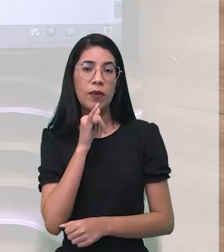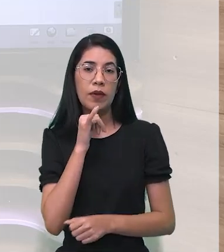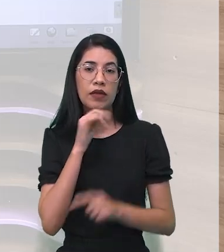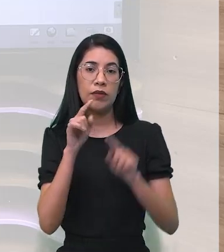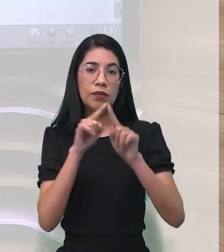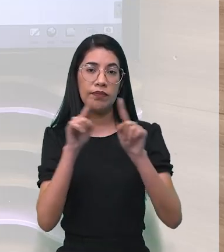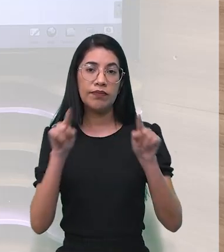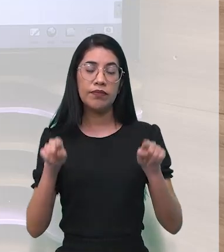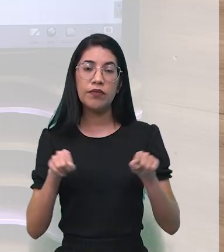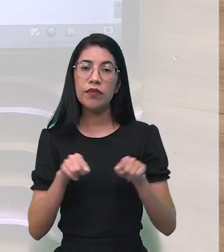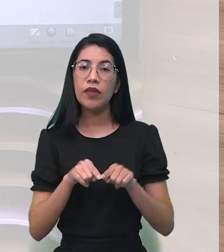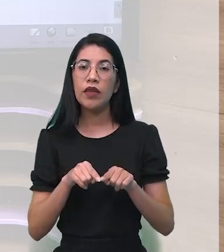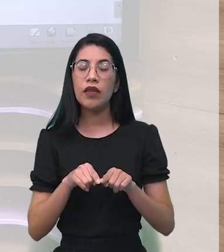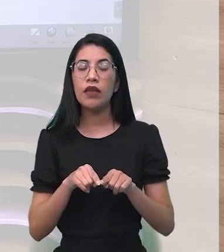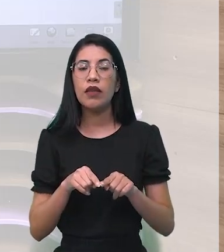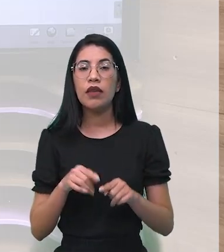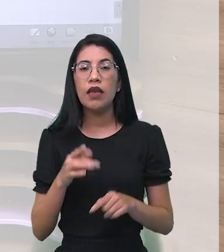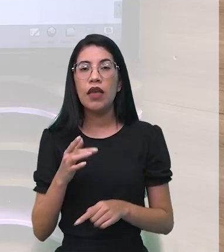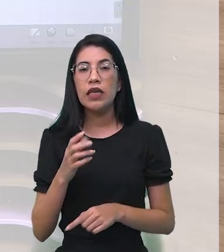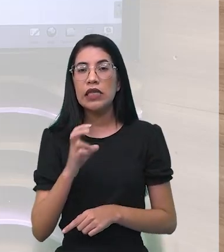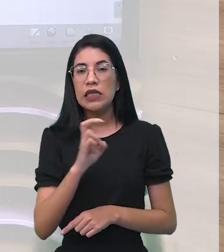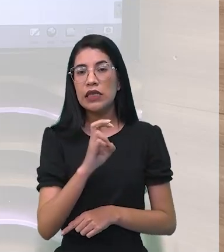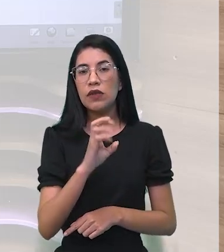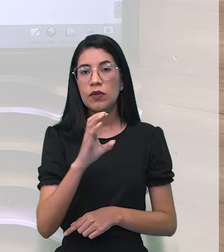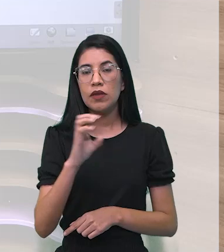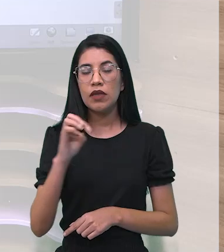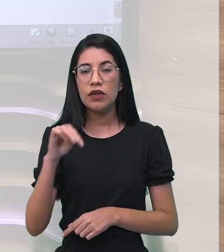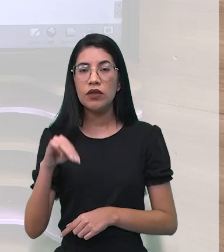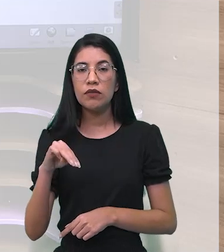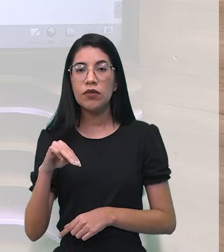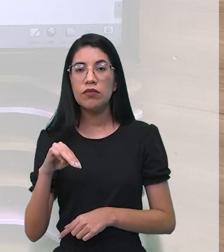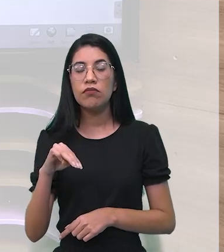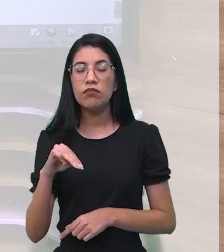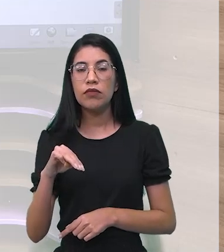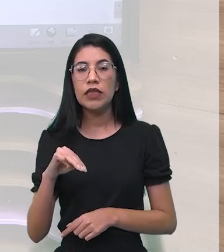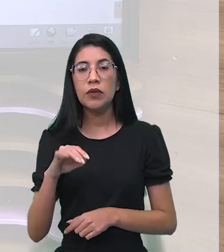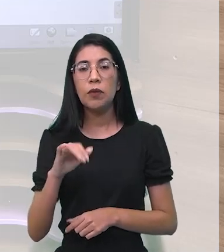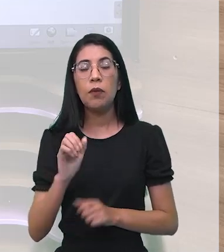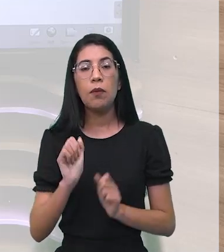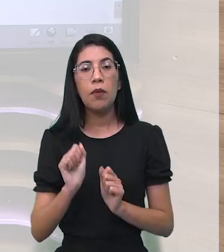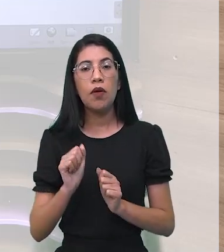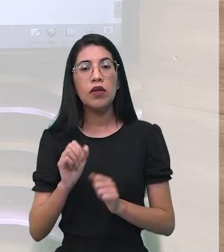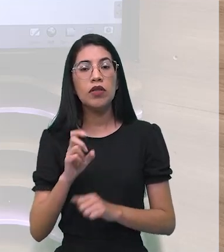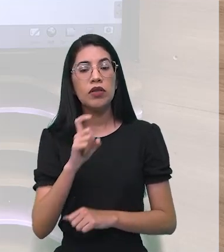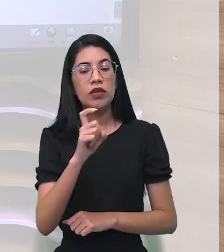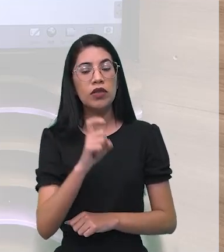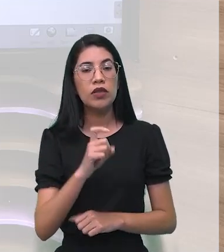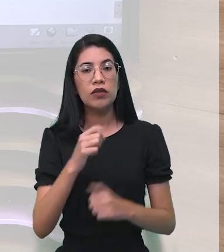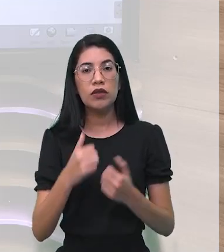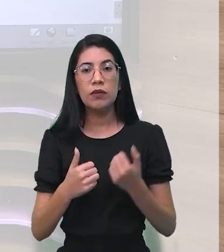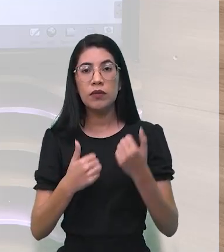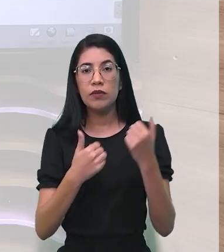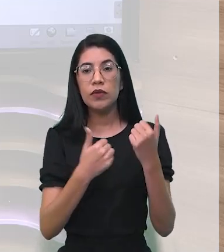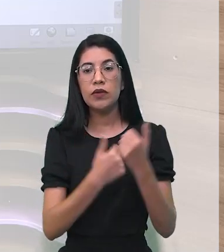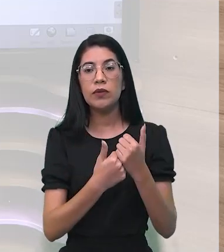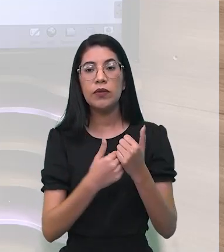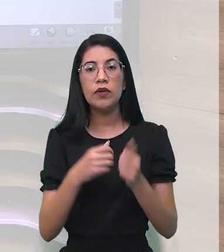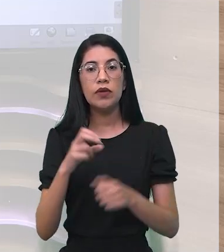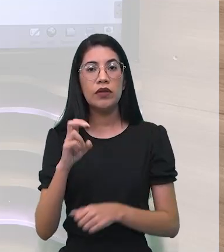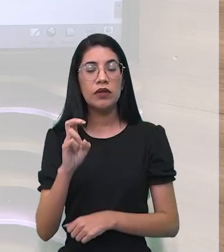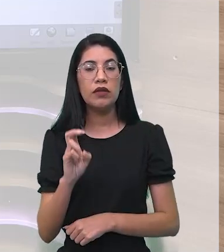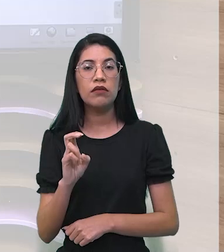quadrado tenha, sei lá, 5 centímetros de lado. Então no lugar de x, eu vou